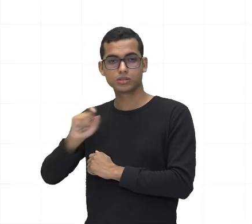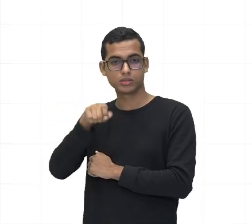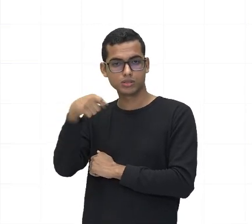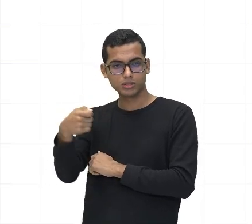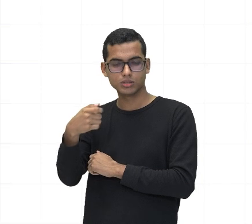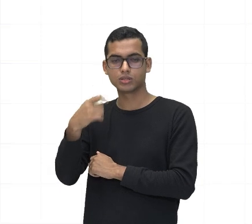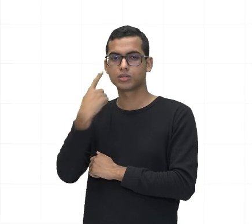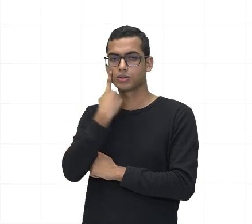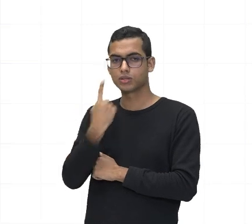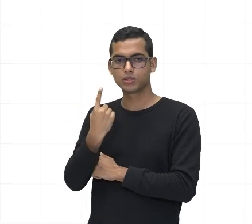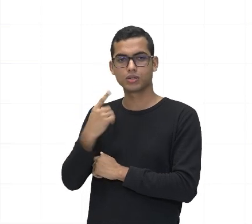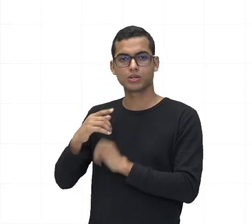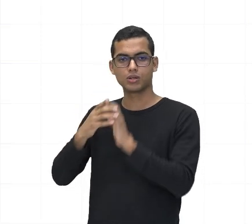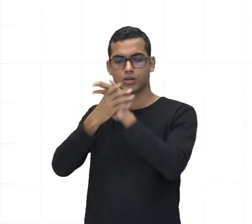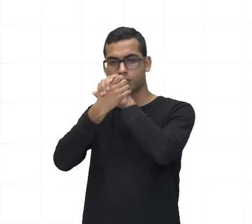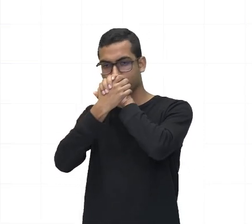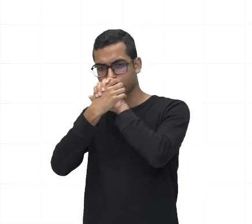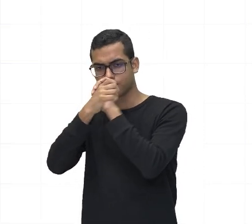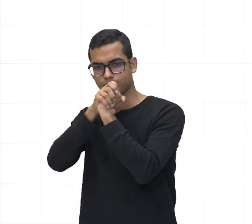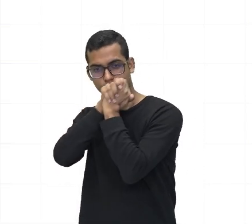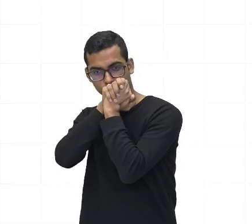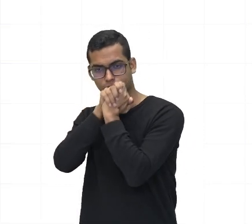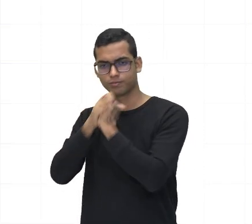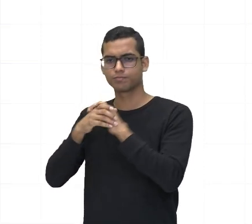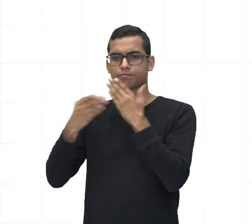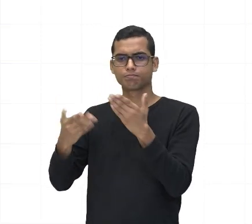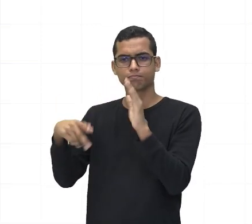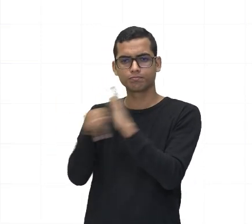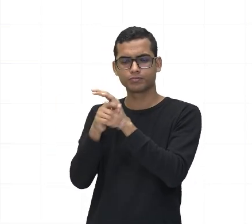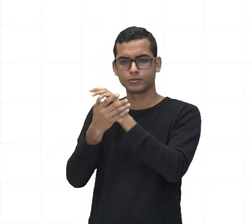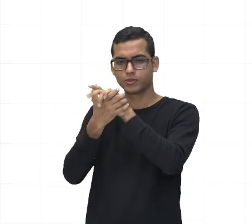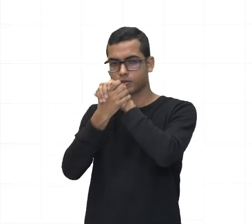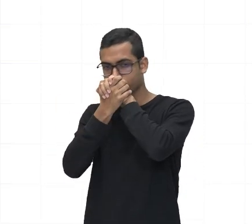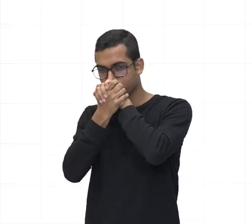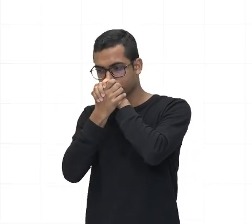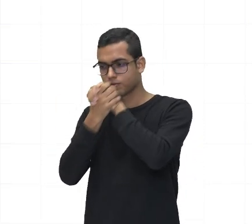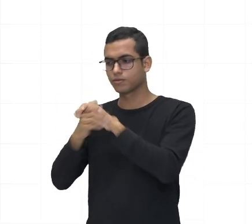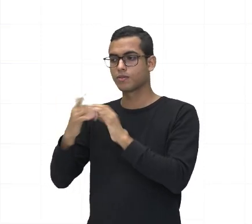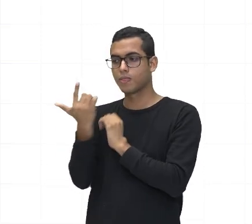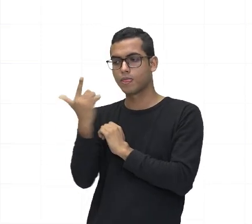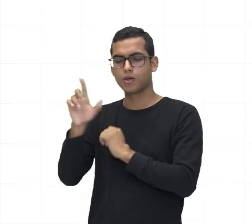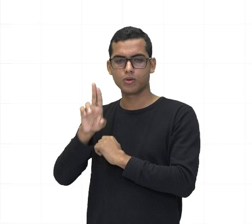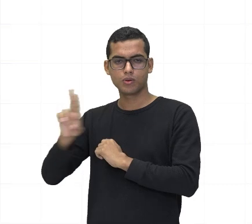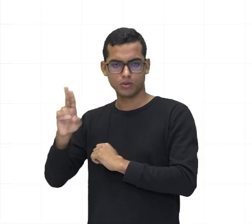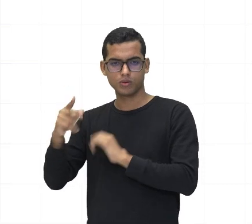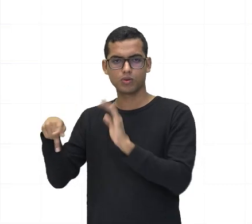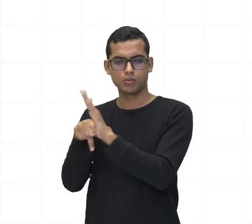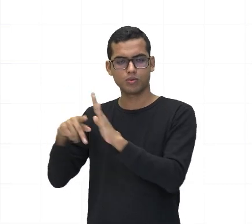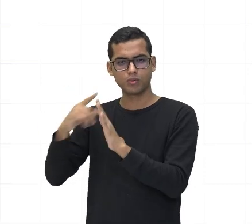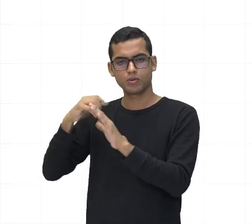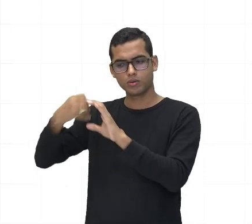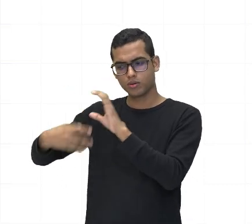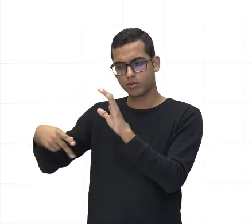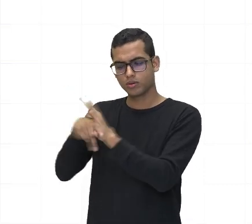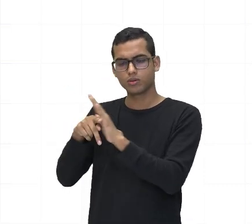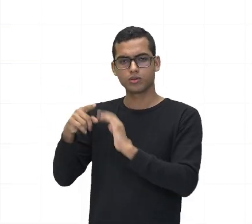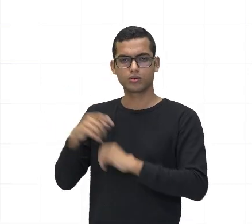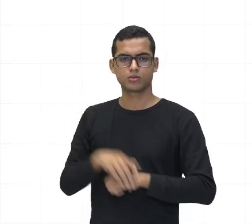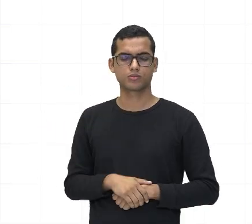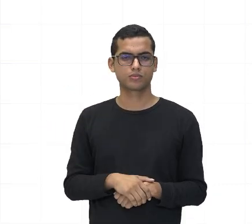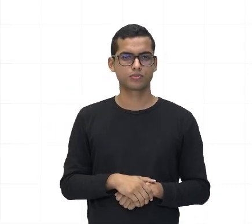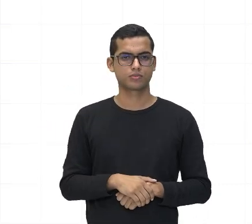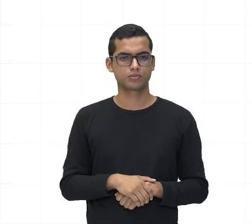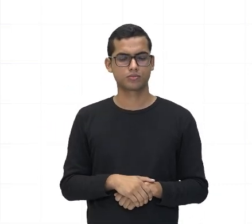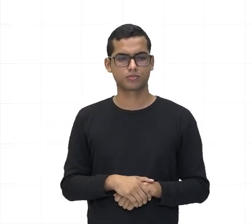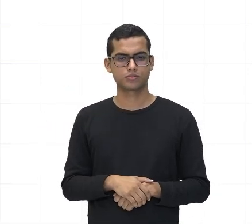e a Ialorixá, que é a mãe de santo. Vamos seguir. A primeira